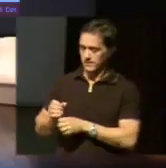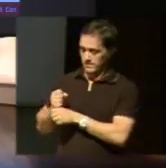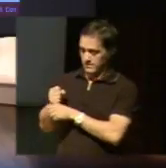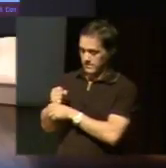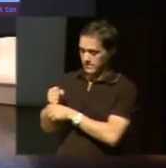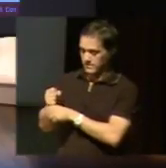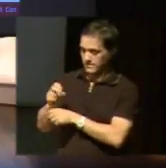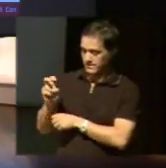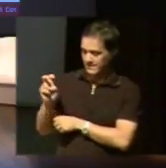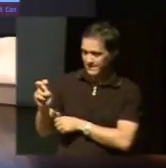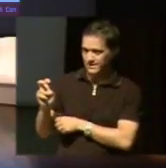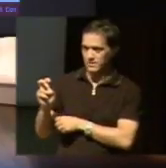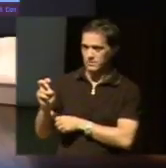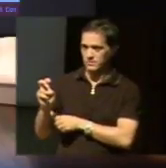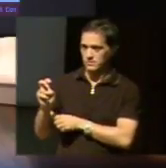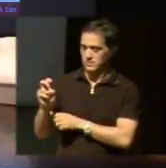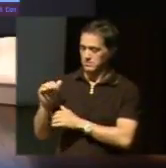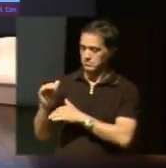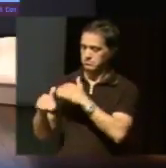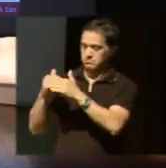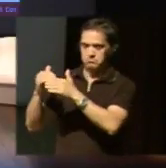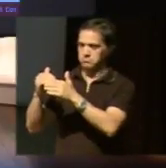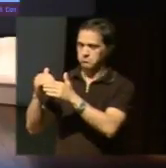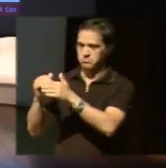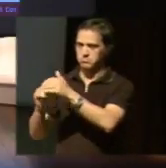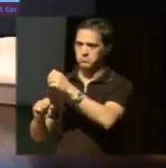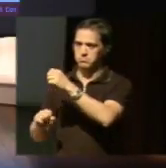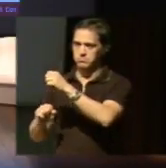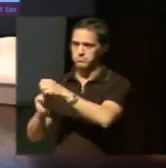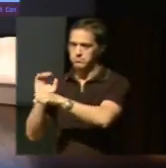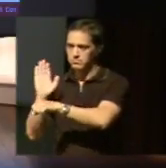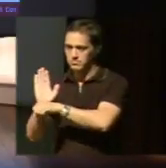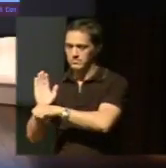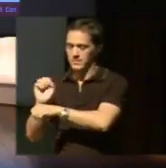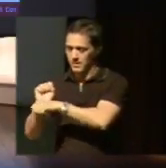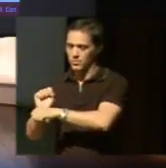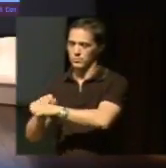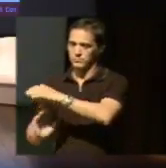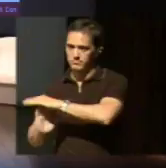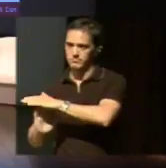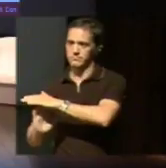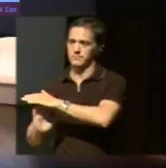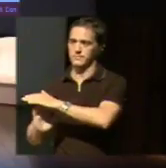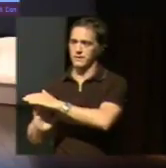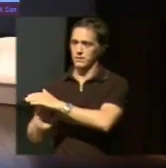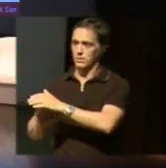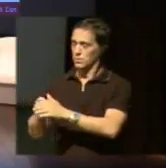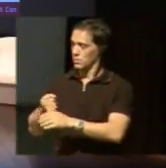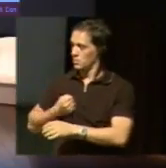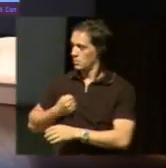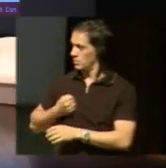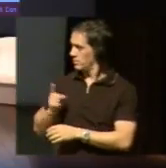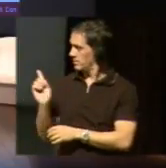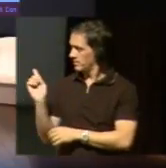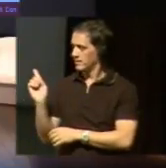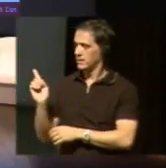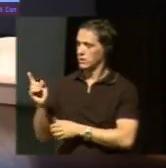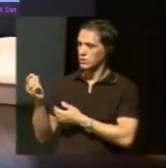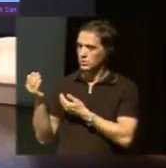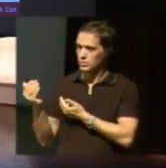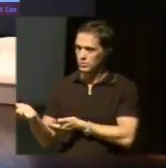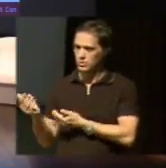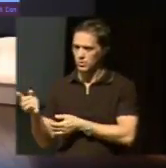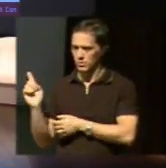anos não houve mais desenvolvimento positivo. Ou seja, esses números se baseiam no fato de que esses